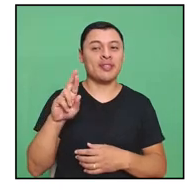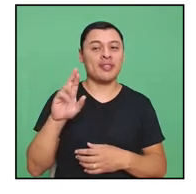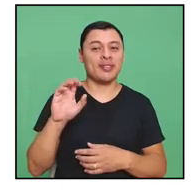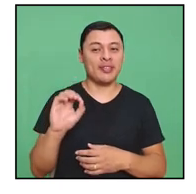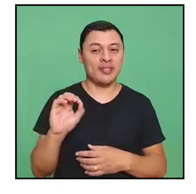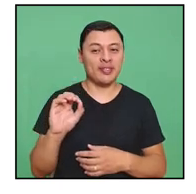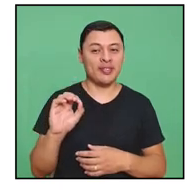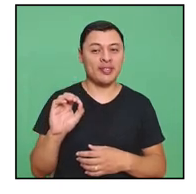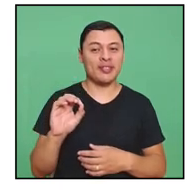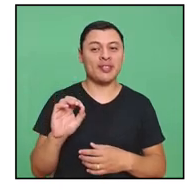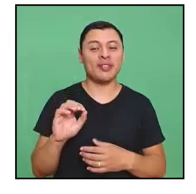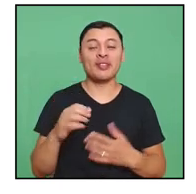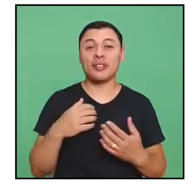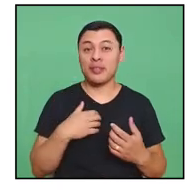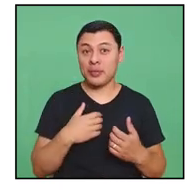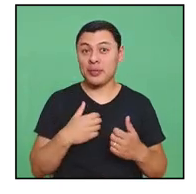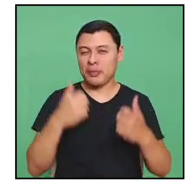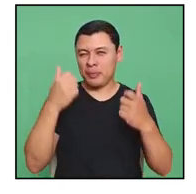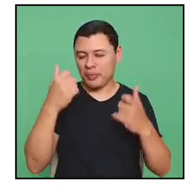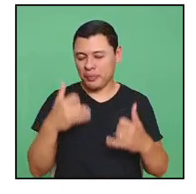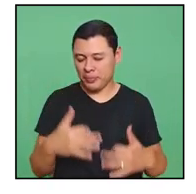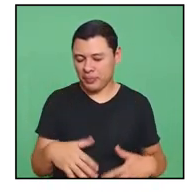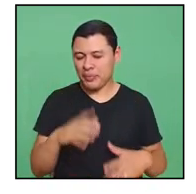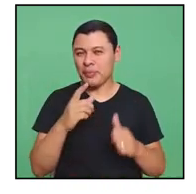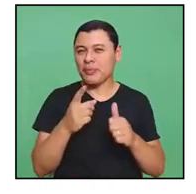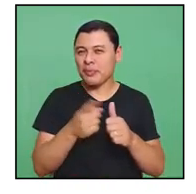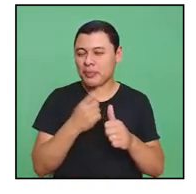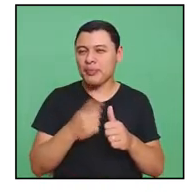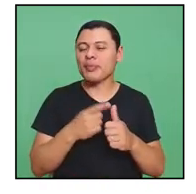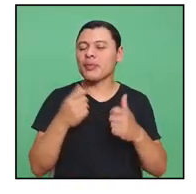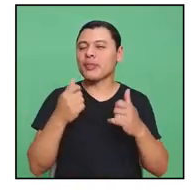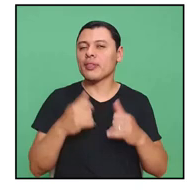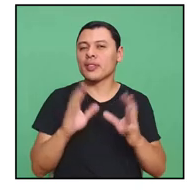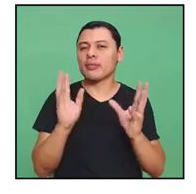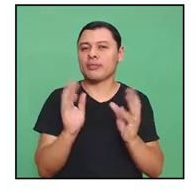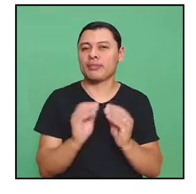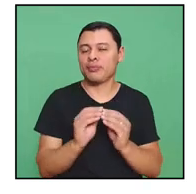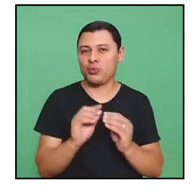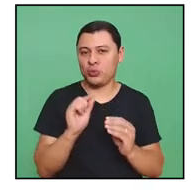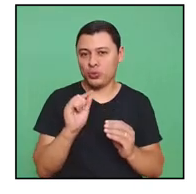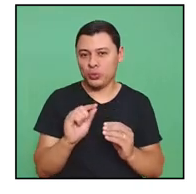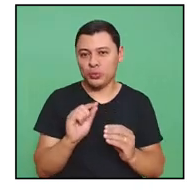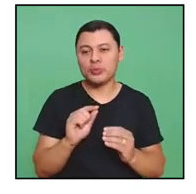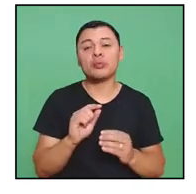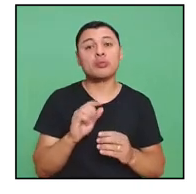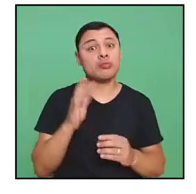Só queria, antes de a gente começar, assim, mais falar algumas coisinhas que eu acho